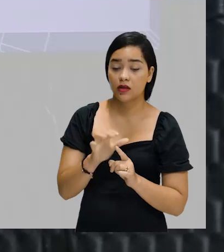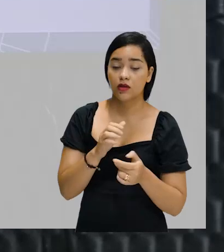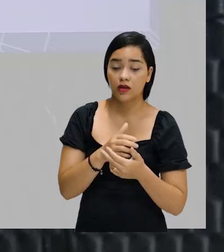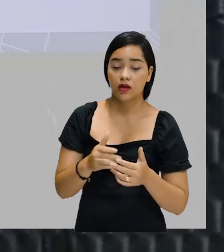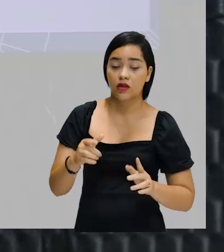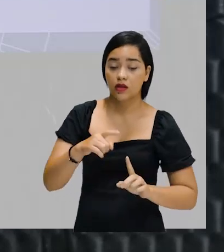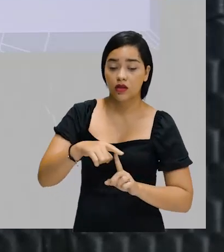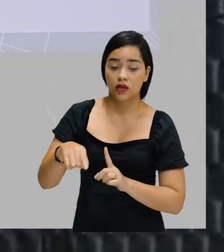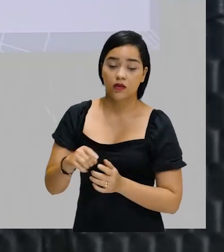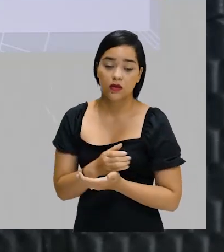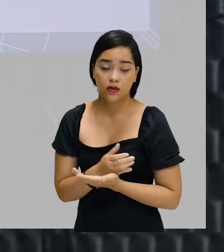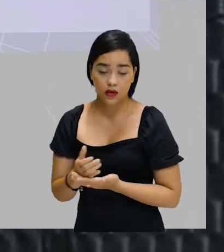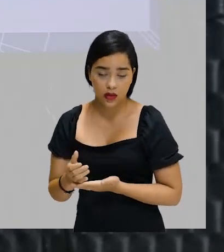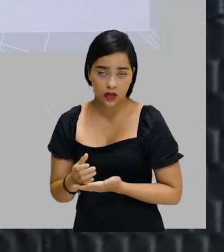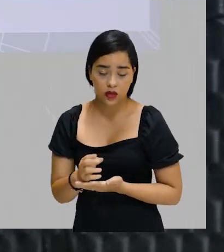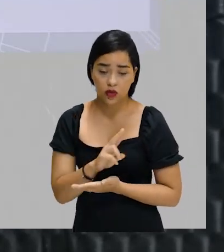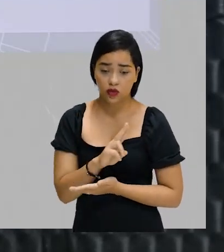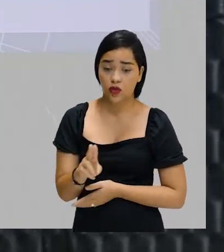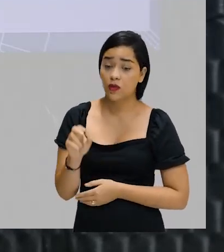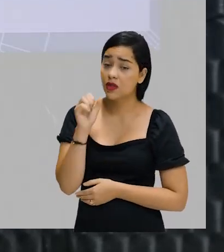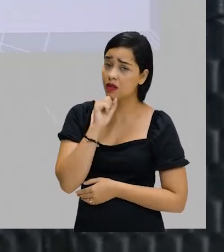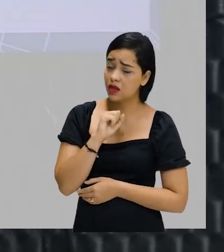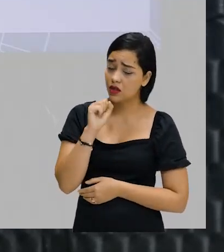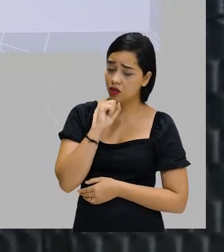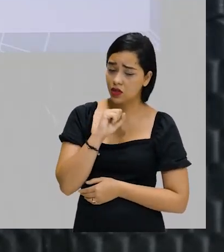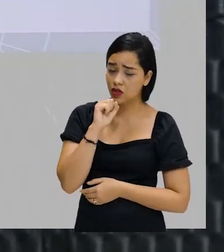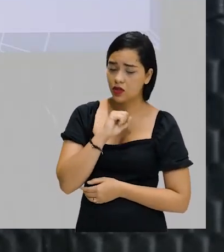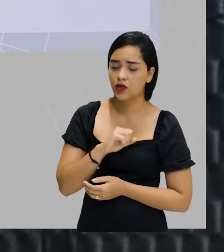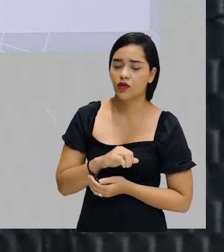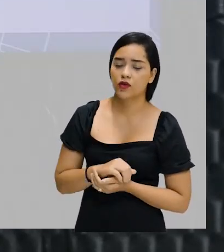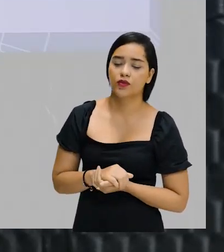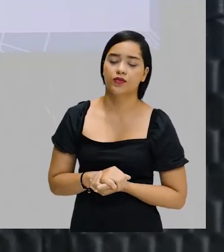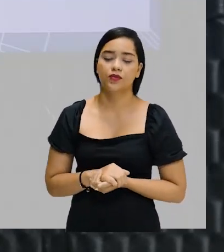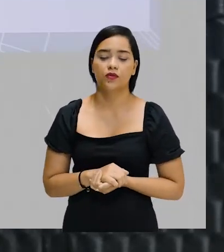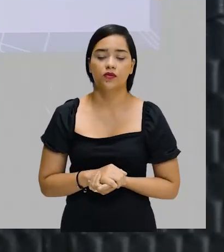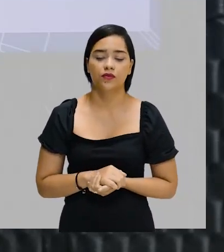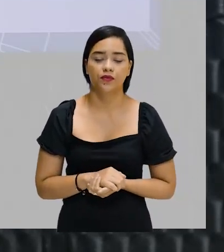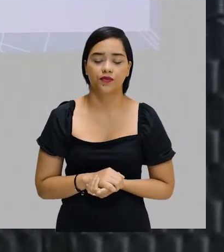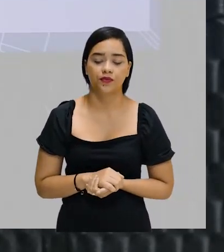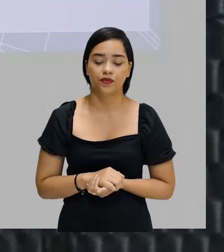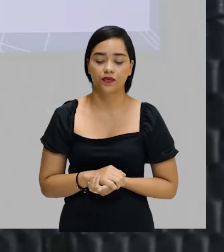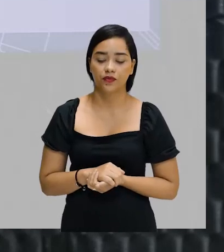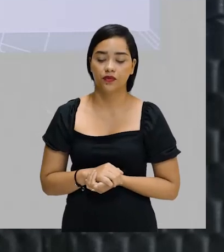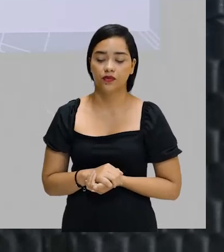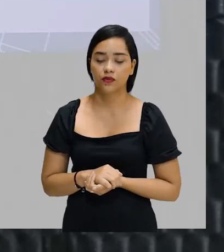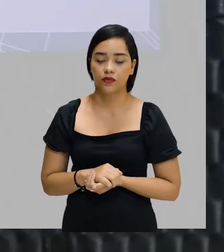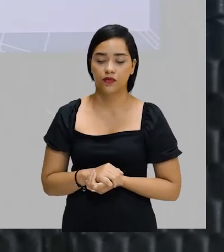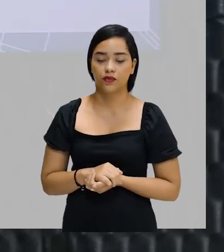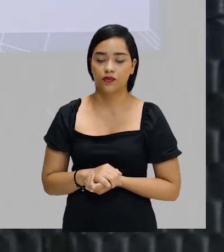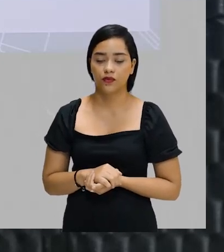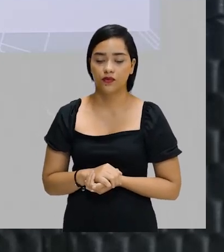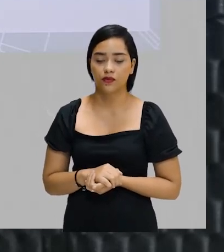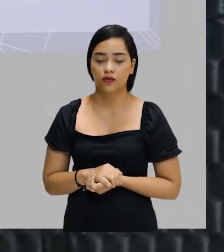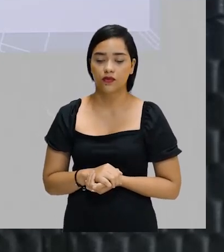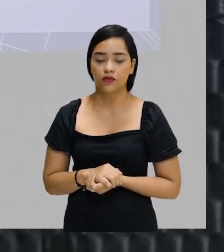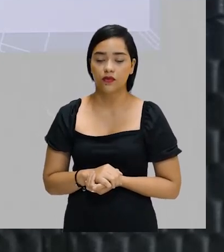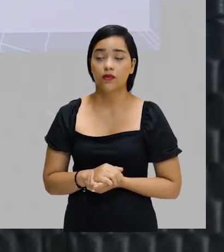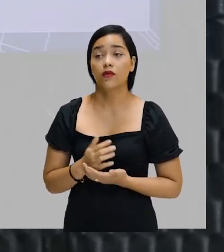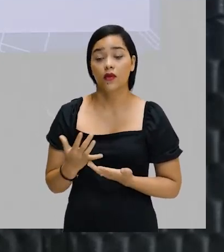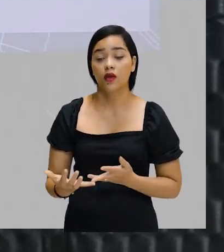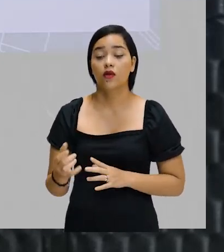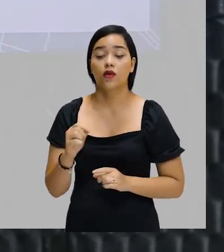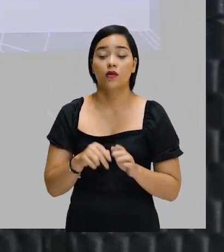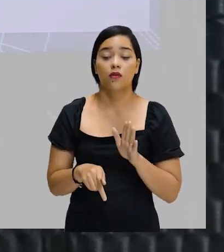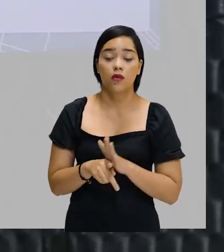introduzindo como símbolo dos elementos as iniciais dos seus nomes antigos,